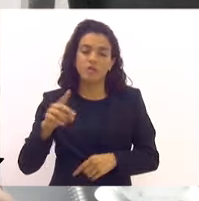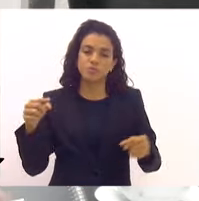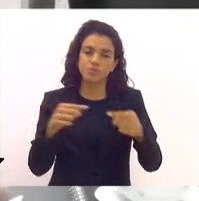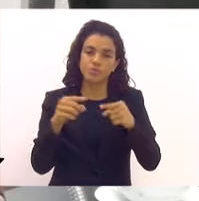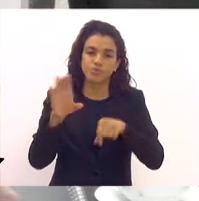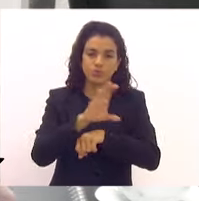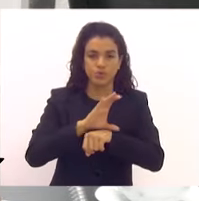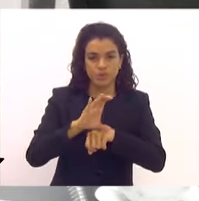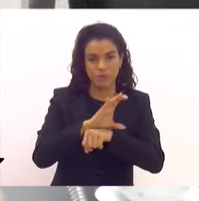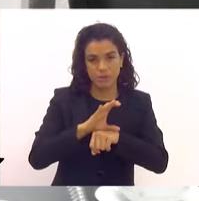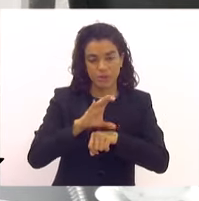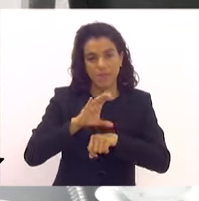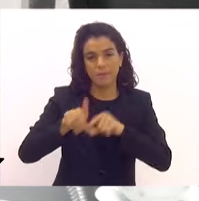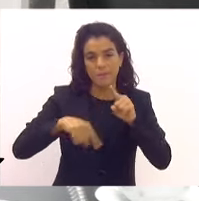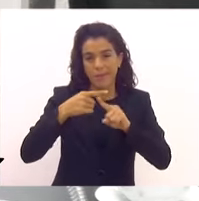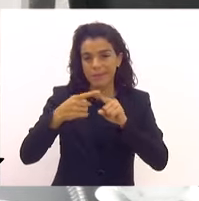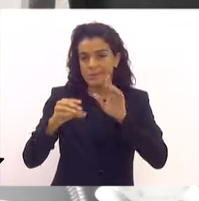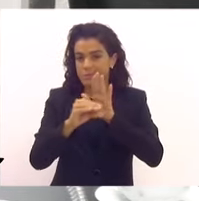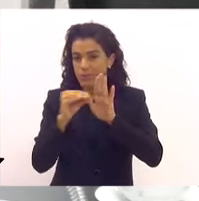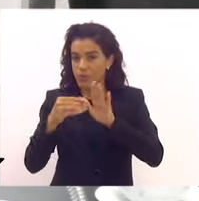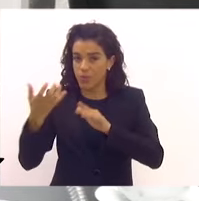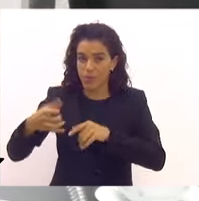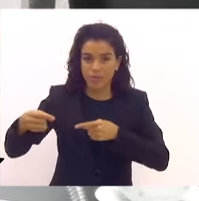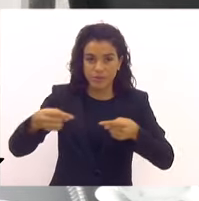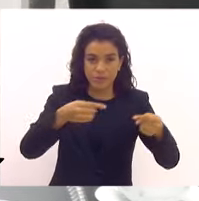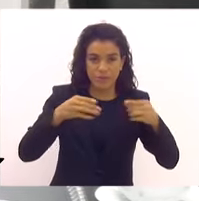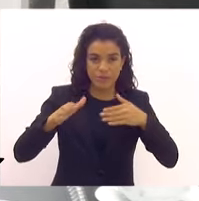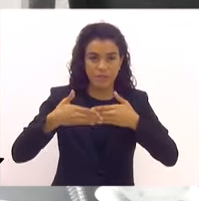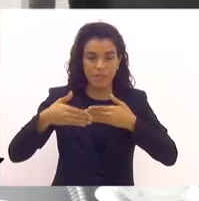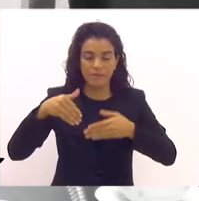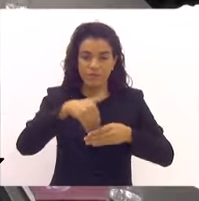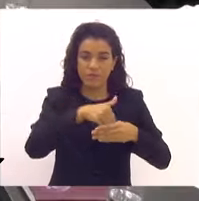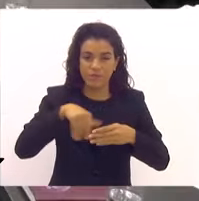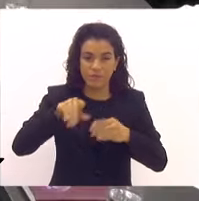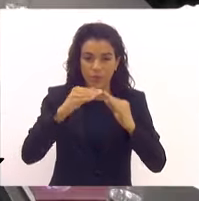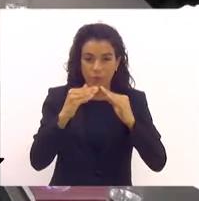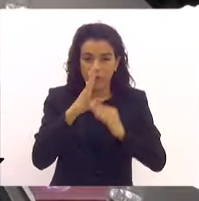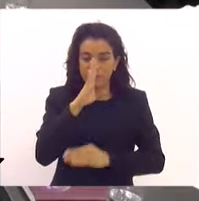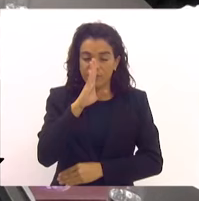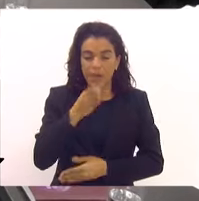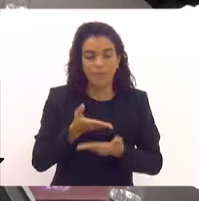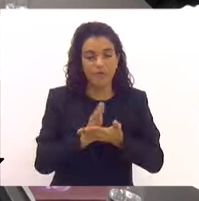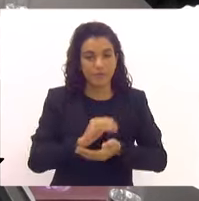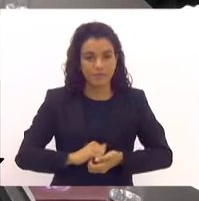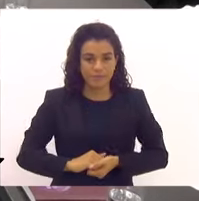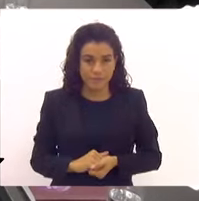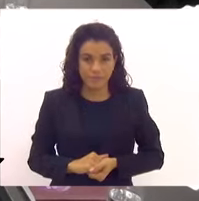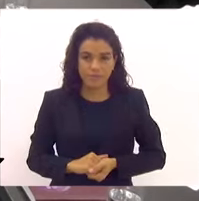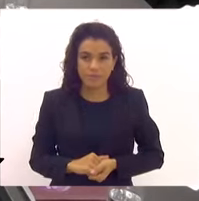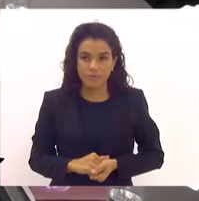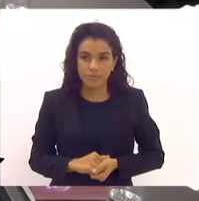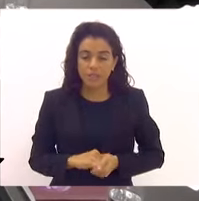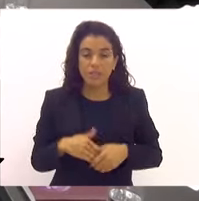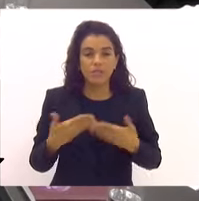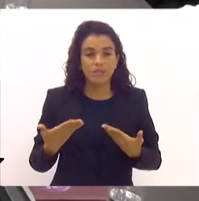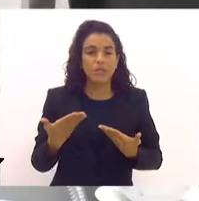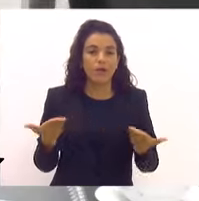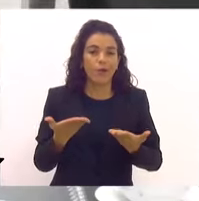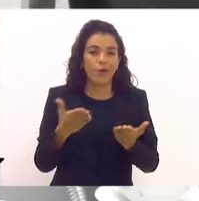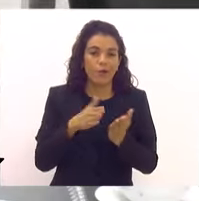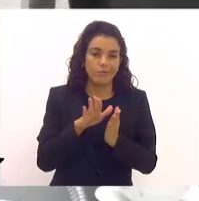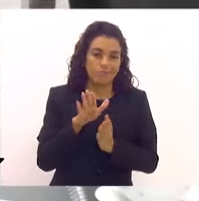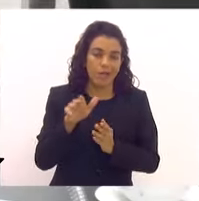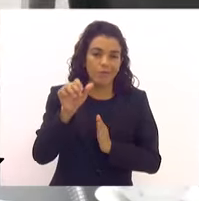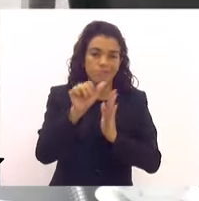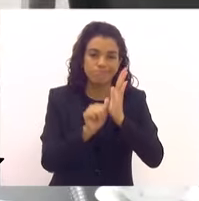cidade com emendas. Em discussão. Não havendo o que queira discutir, encerrada a discussão, em votação, senhores que aprovam, permaneçam como estão, aprovado. Então, vou chamar os trabalhos à ordem